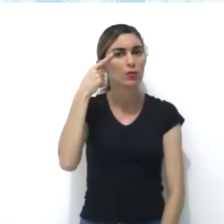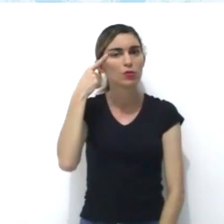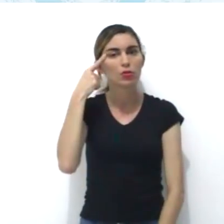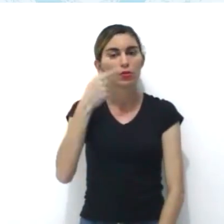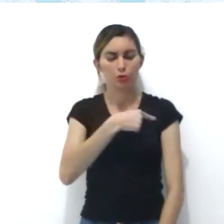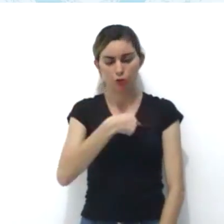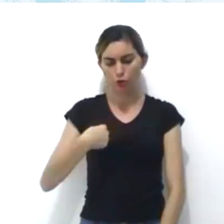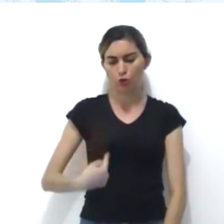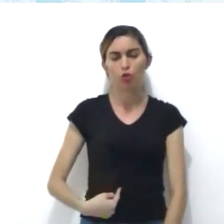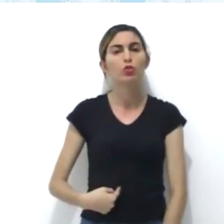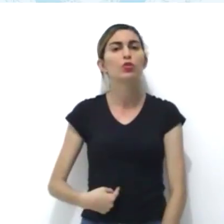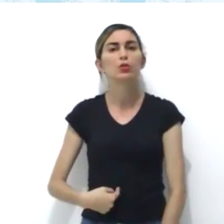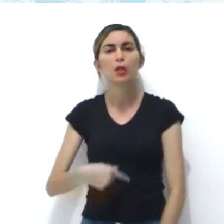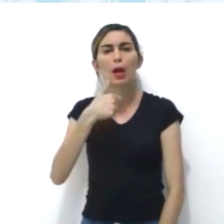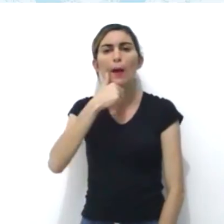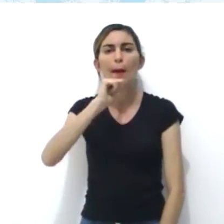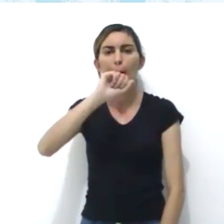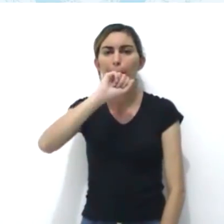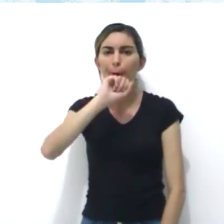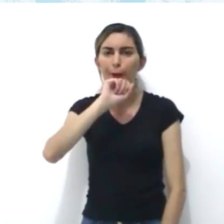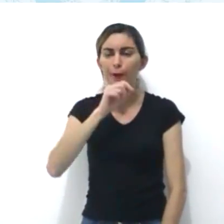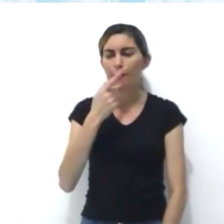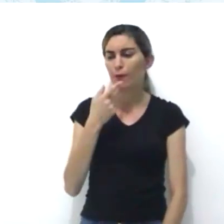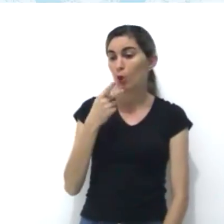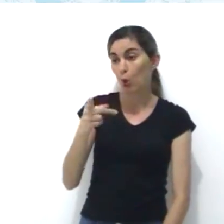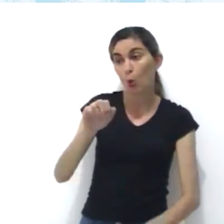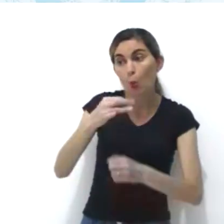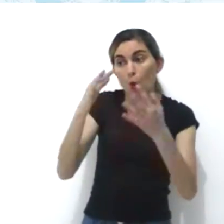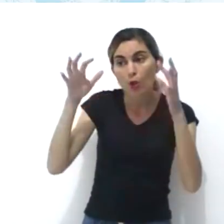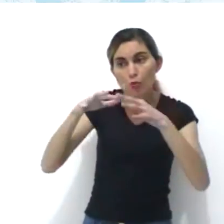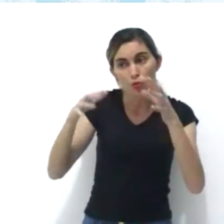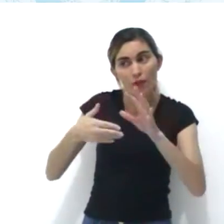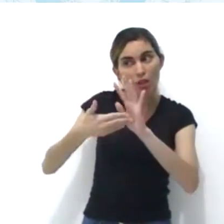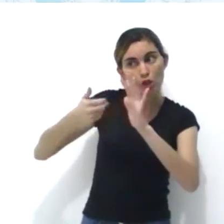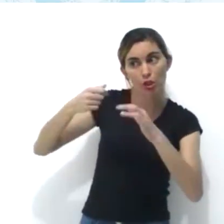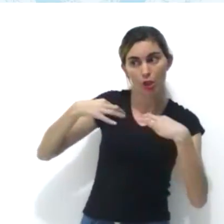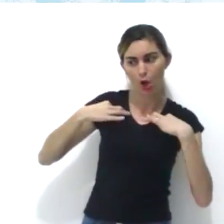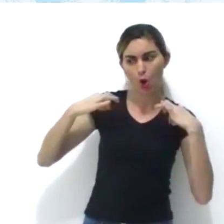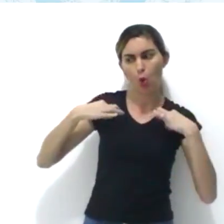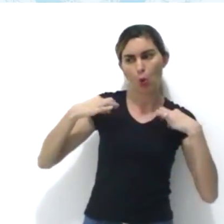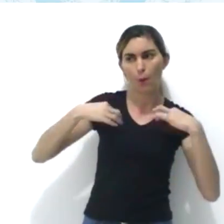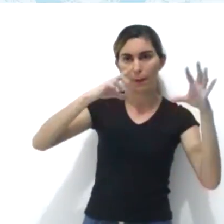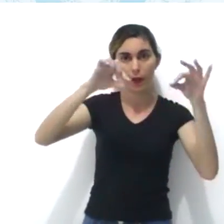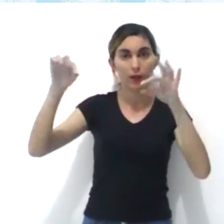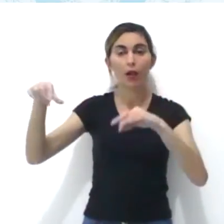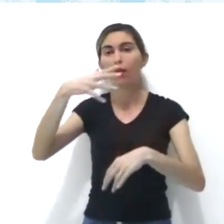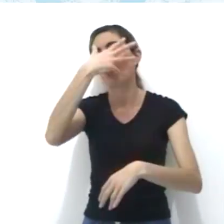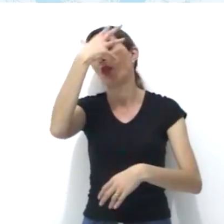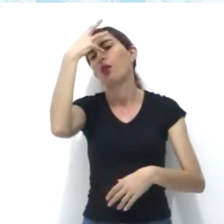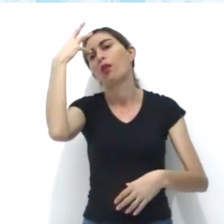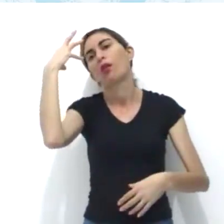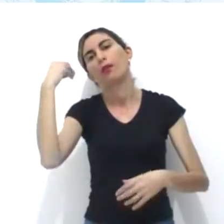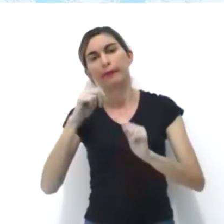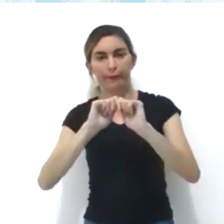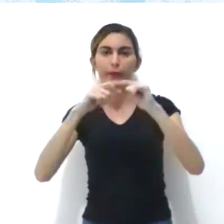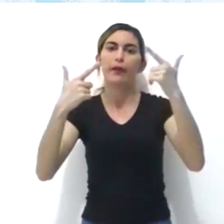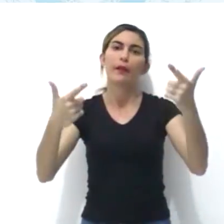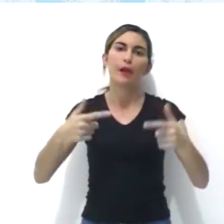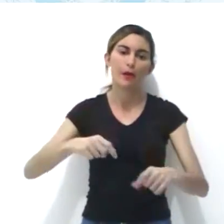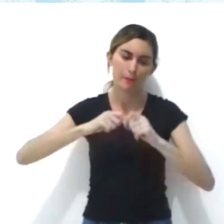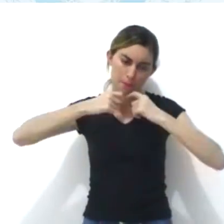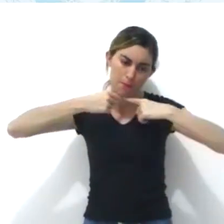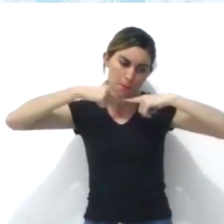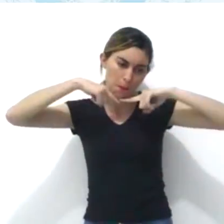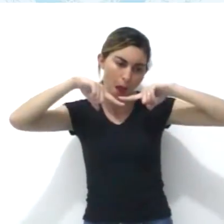anos, chinês, que a mãe, assim, disse a ele, quando chover, tira a roupa do varal. O menino esqueceu. E aí,